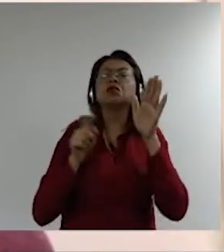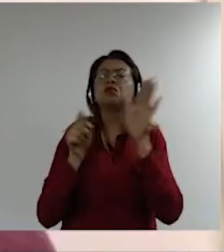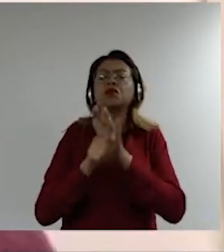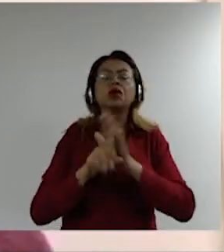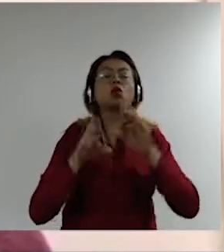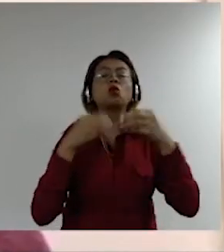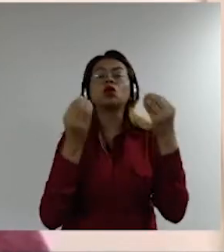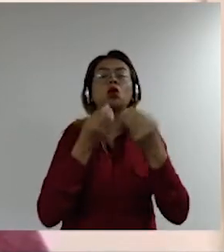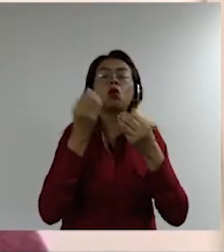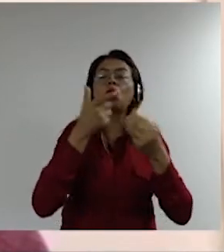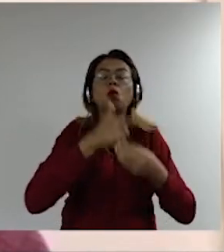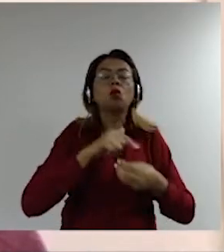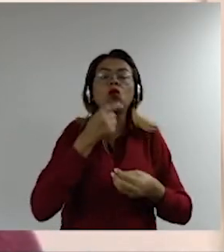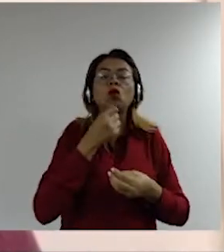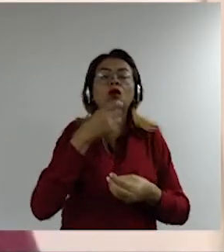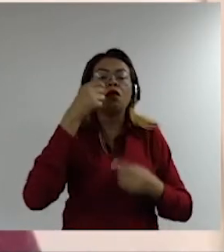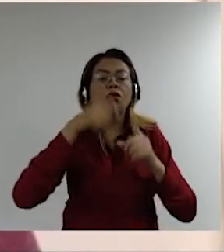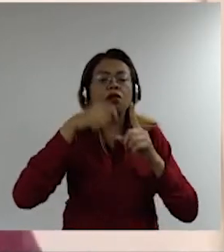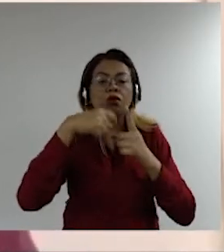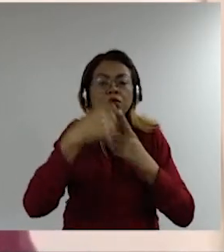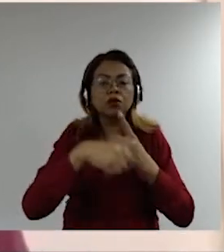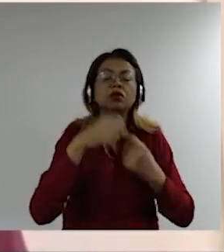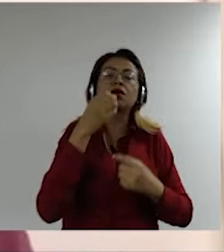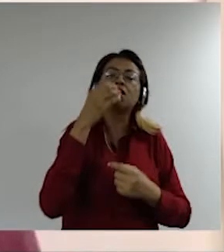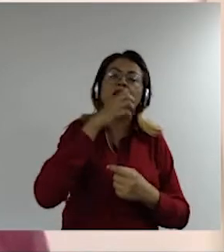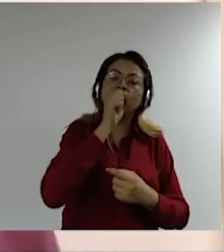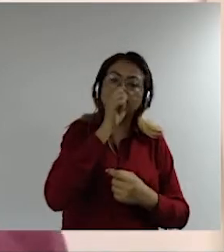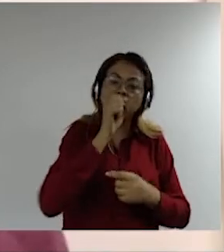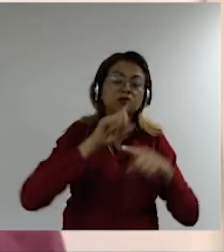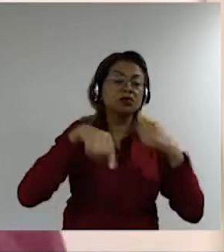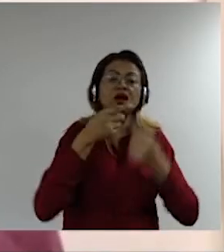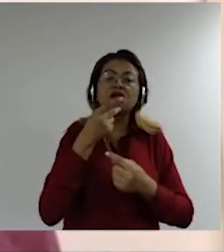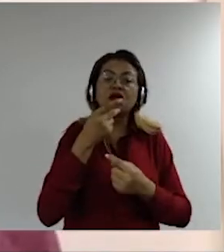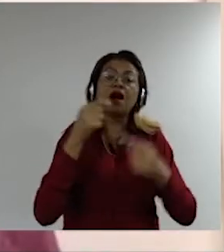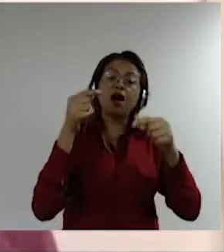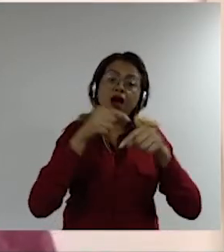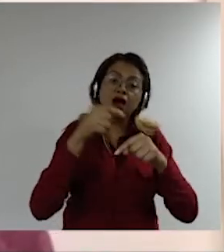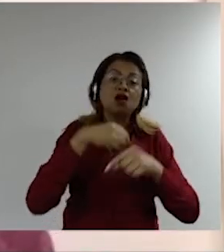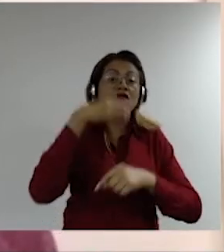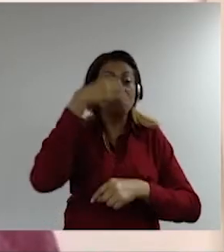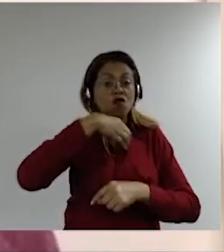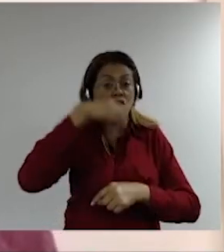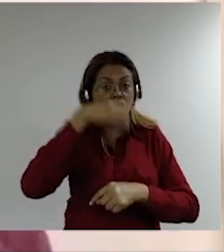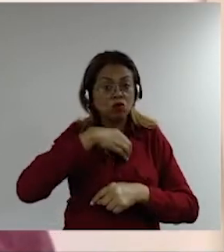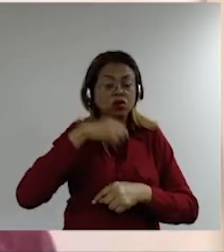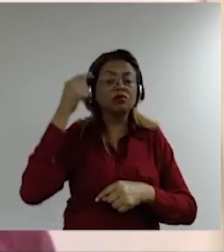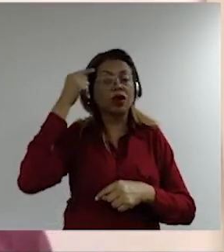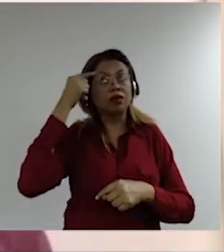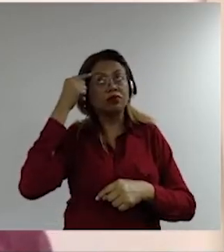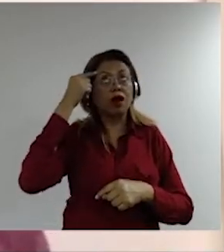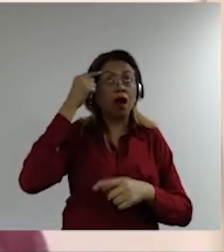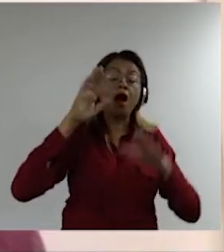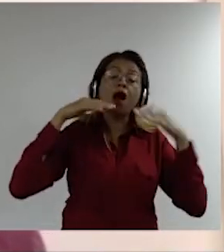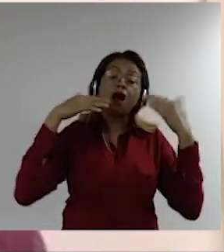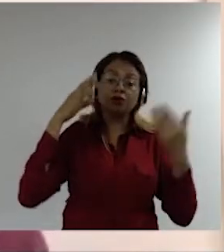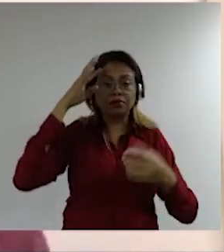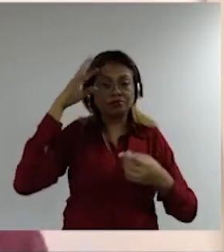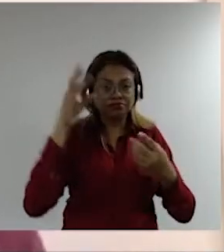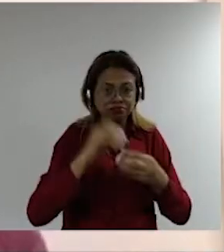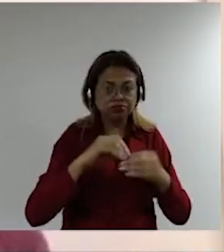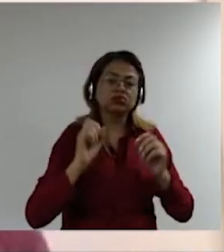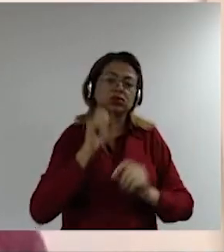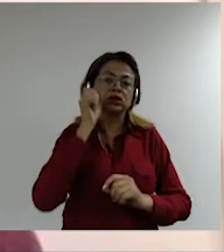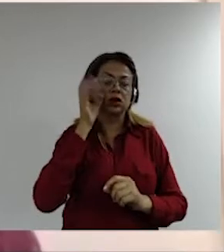nos ajudam a evoluir no pensamento. A escola, em terceiro lugar, estimula novas formas de aprender. Prestar atenção, esperar a vez,